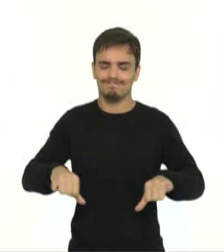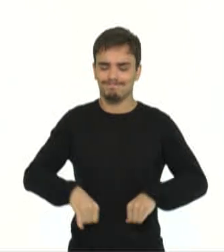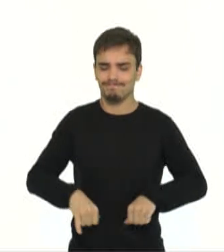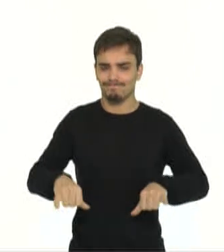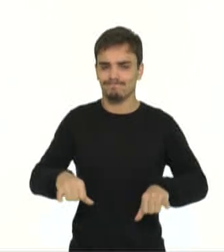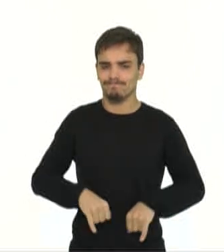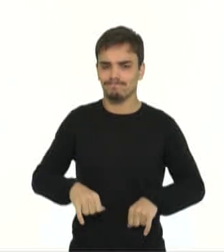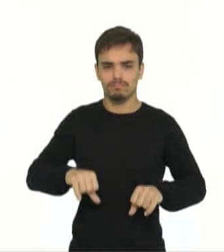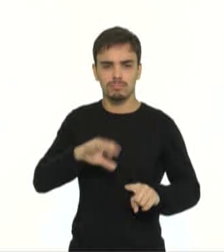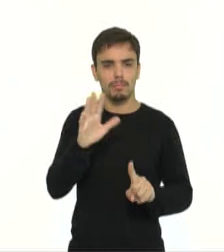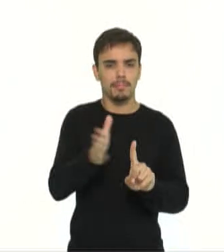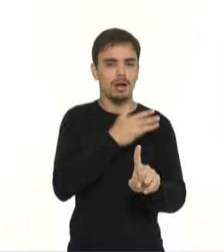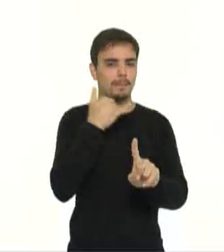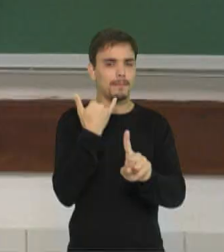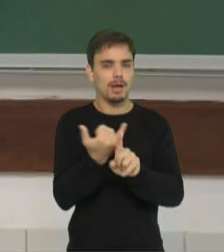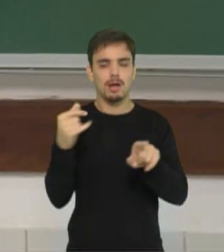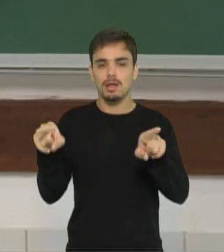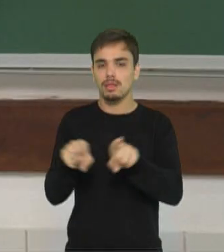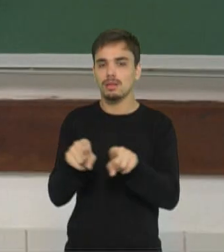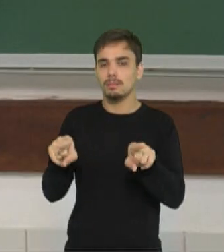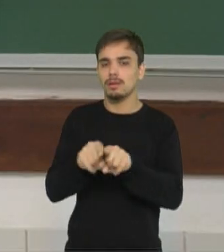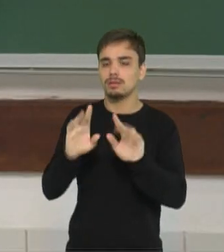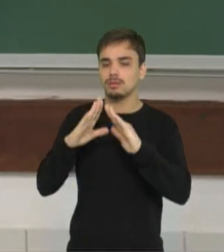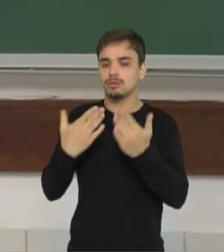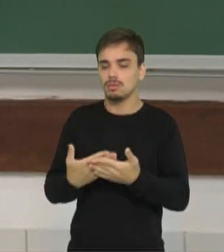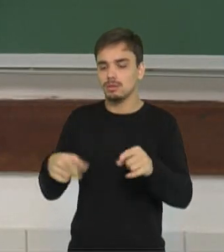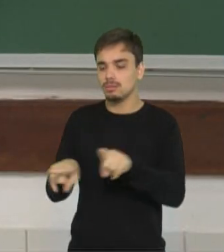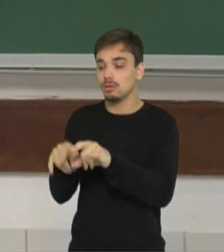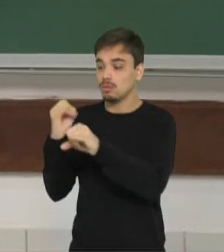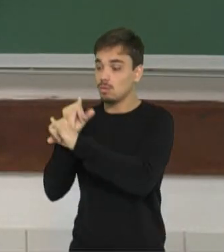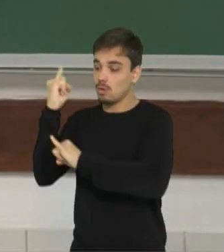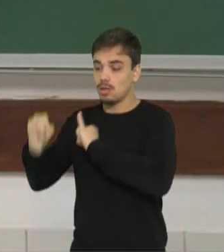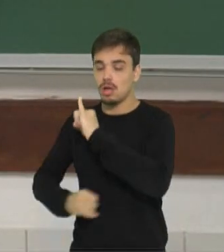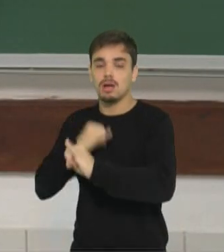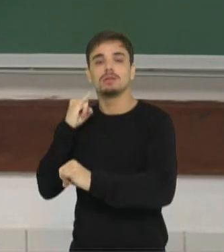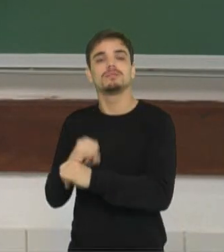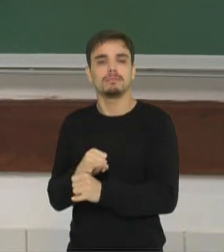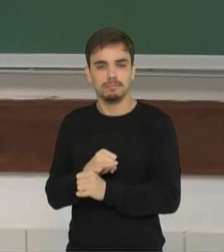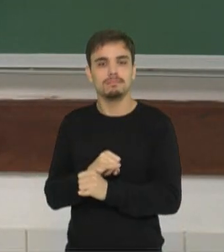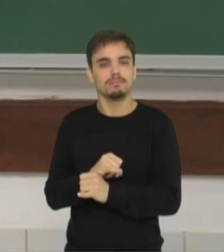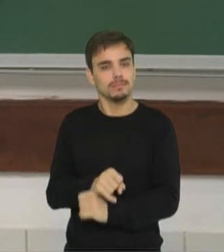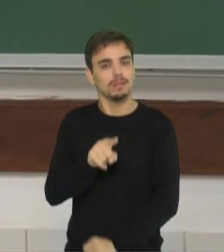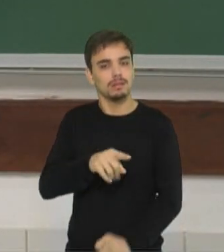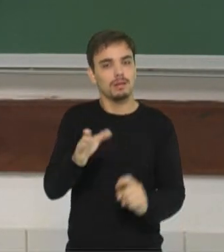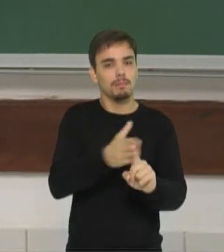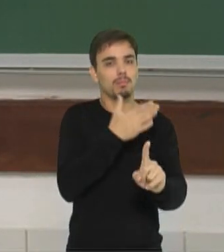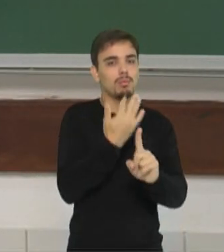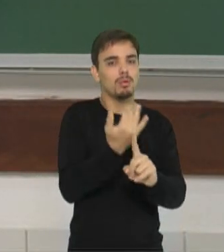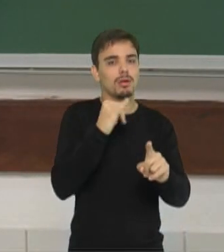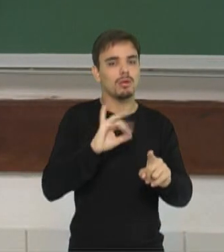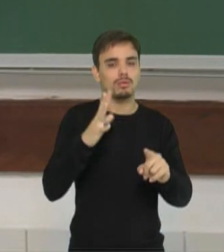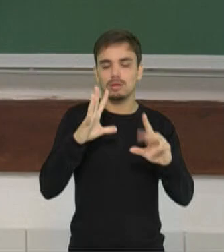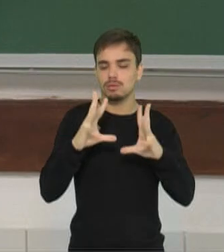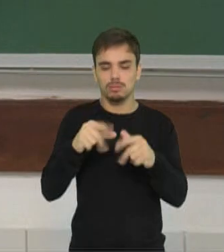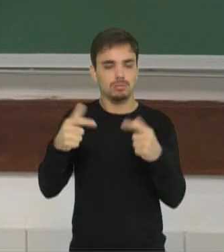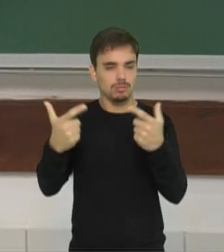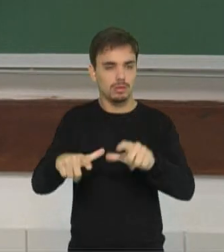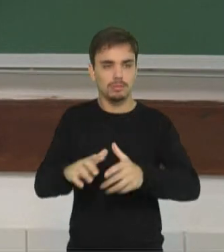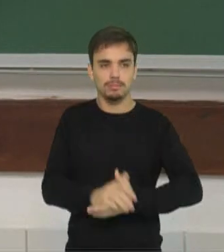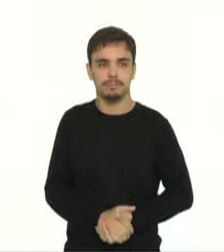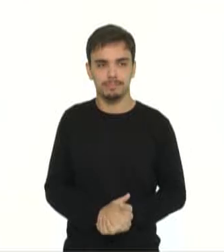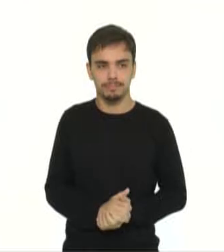escola como também online. Então, o bullying não acontece só online, ele acontece também nas escolas, infelizmente.